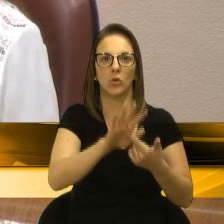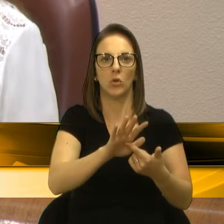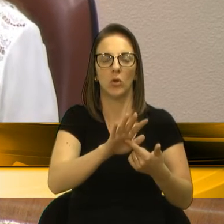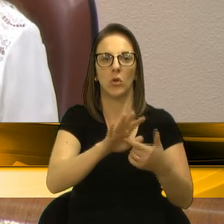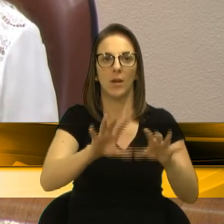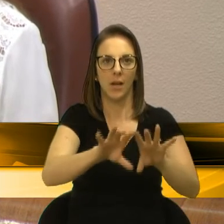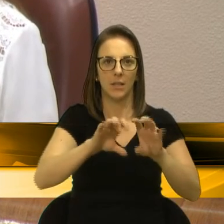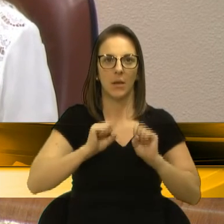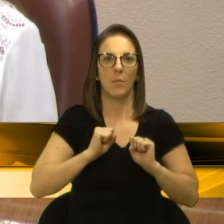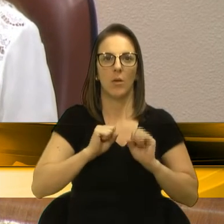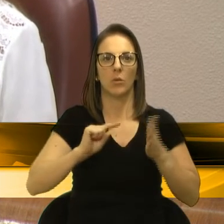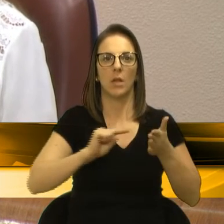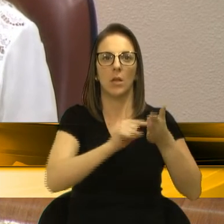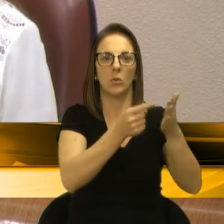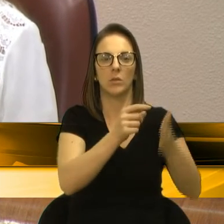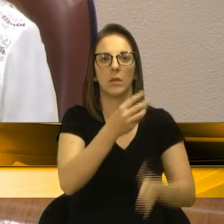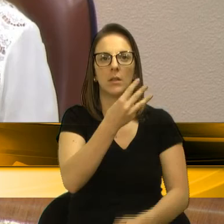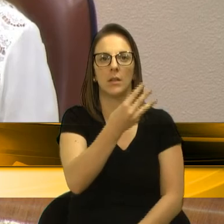do